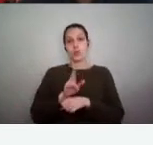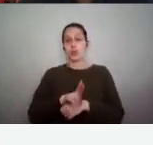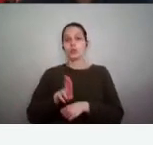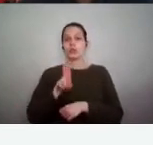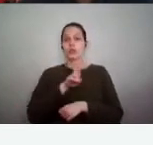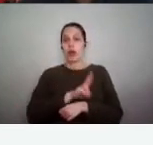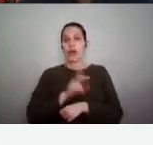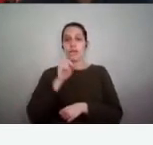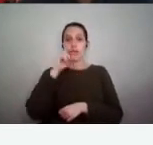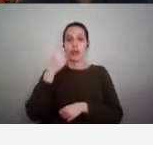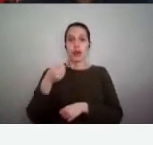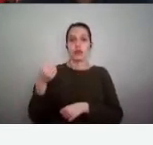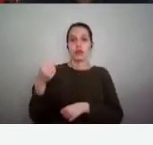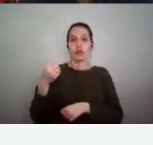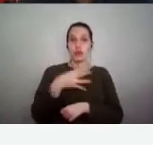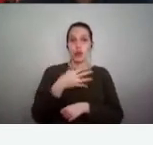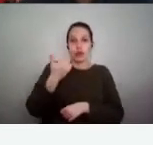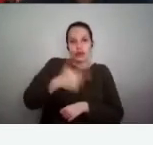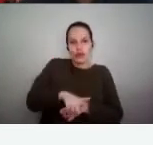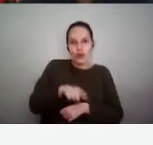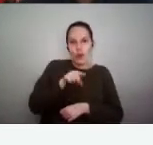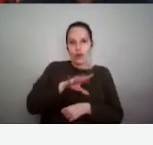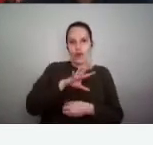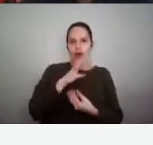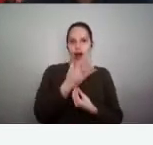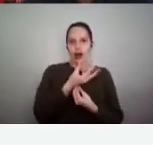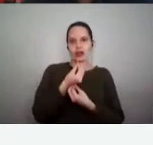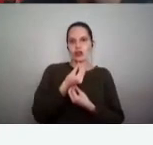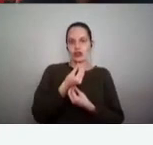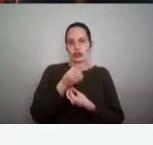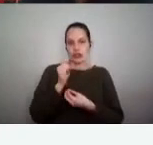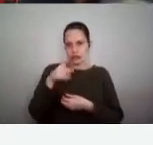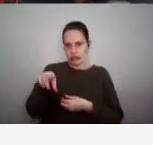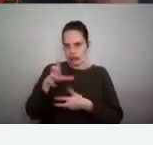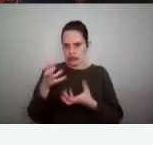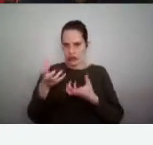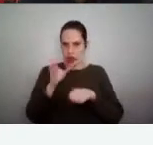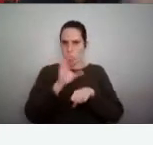curso está curtindo, né? Acessem o curso lá, o curso